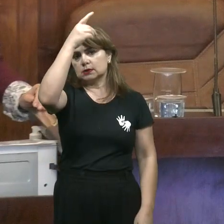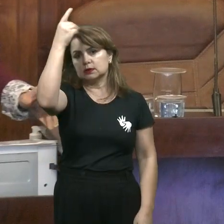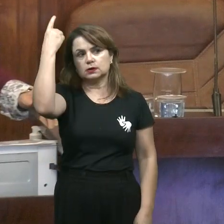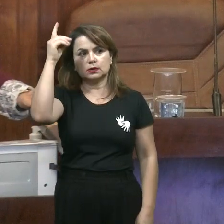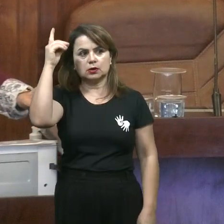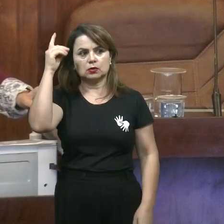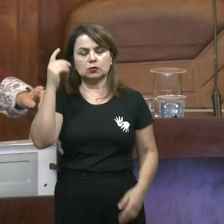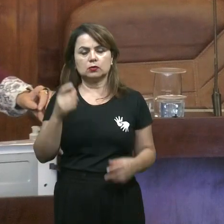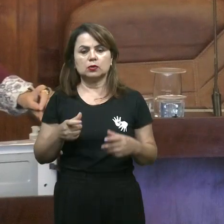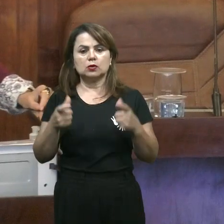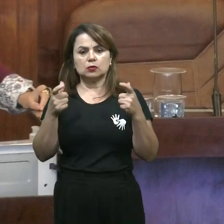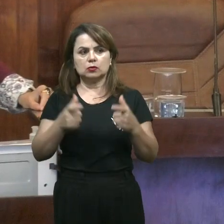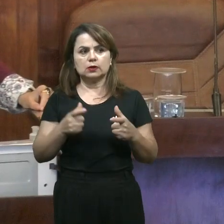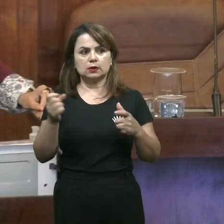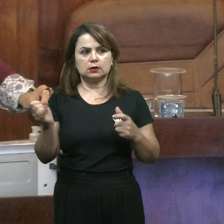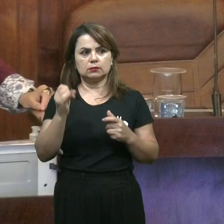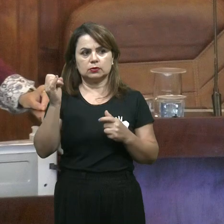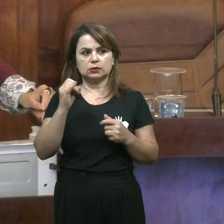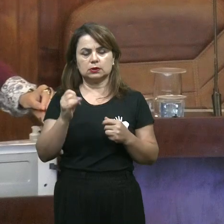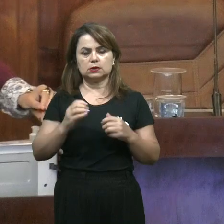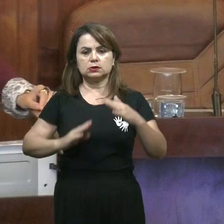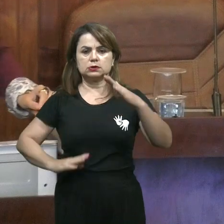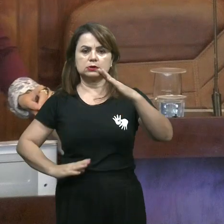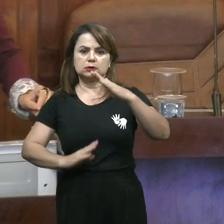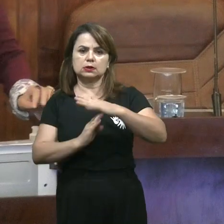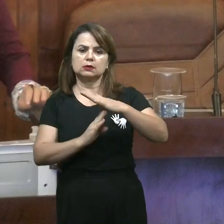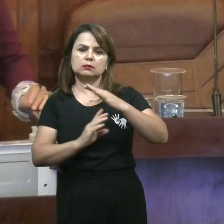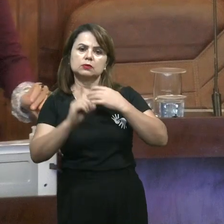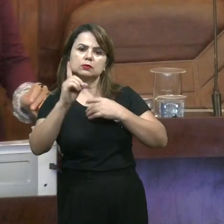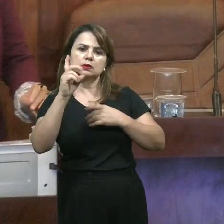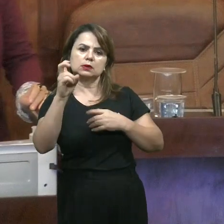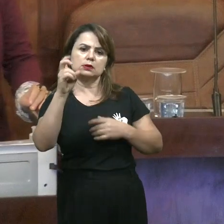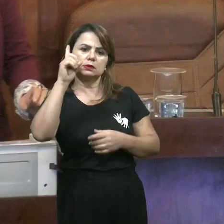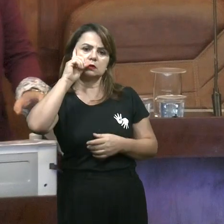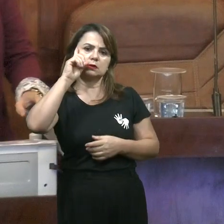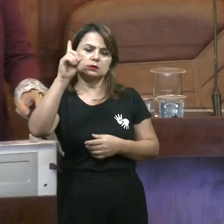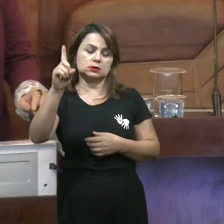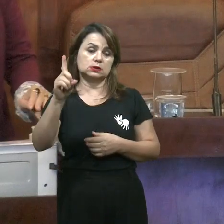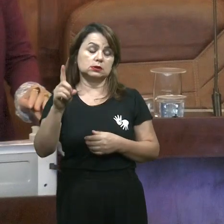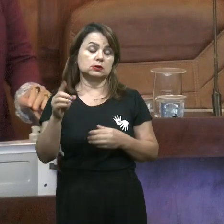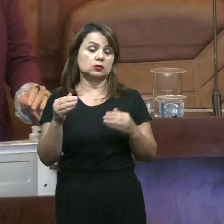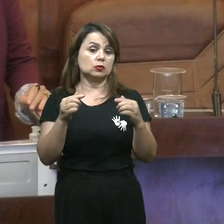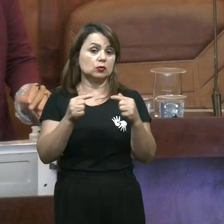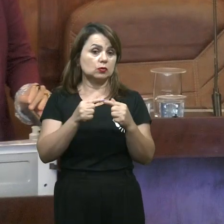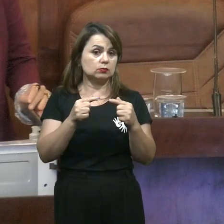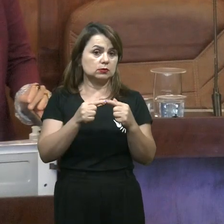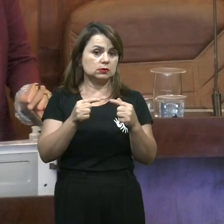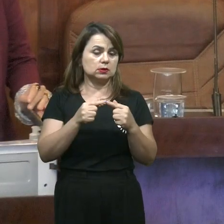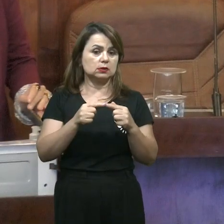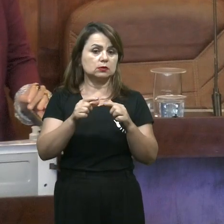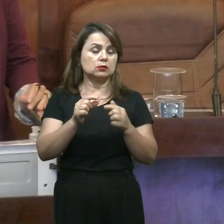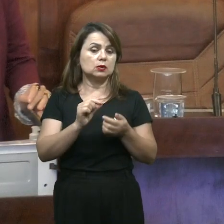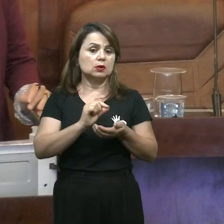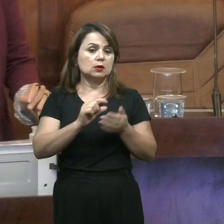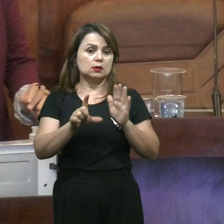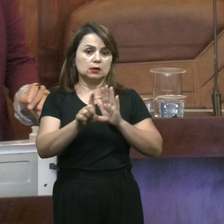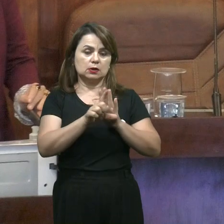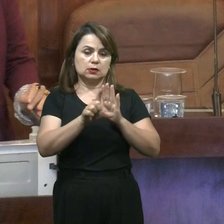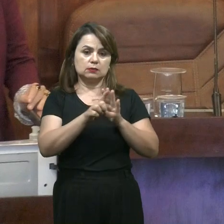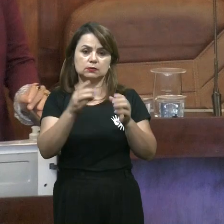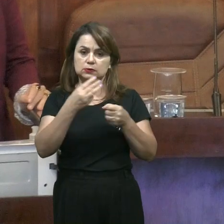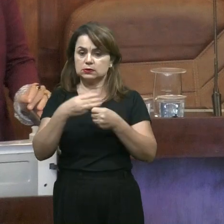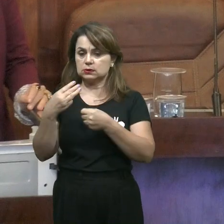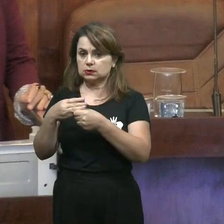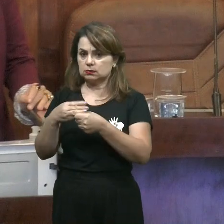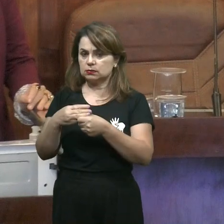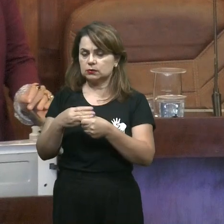setor competente no prazo regimental de 15 dias e conforme dispõe o artigo 16 da lei orgânica do